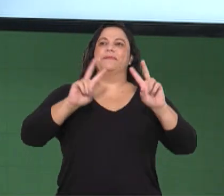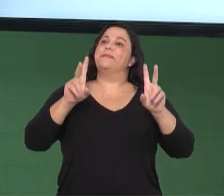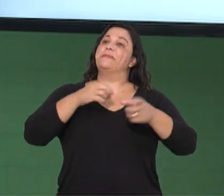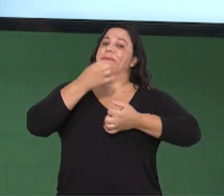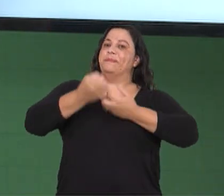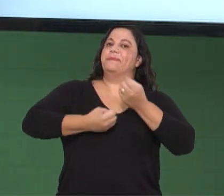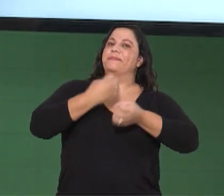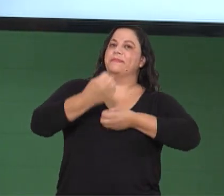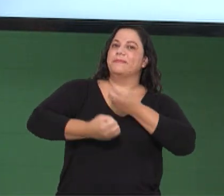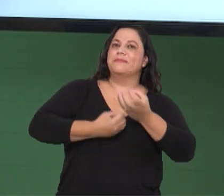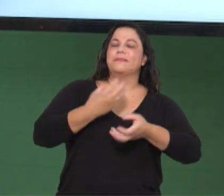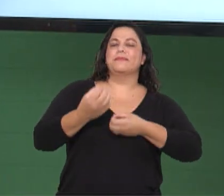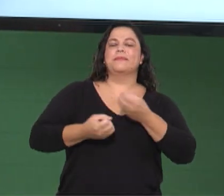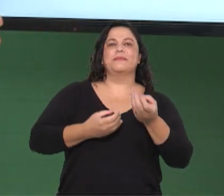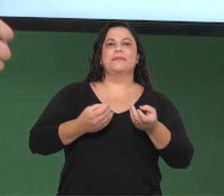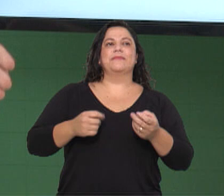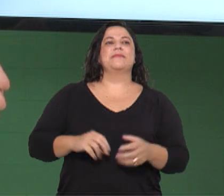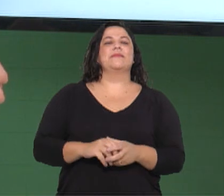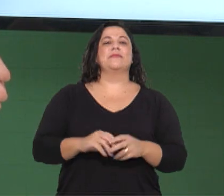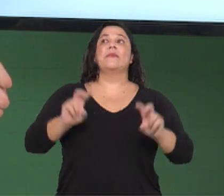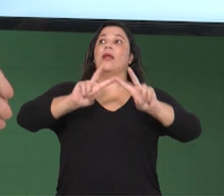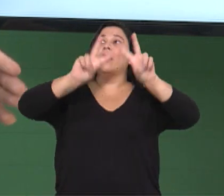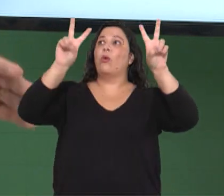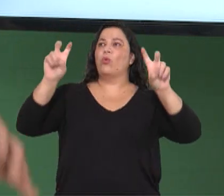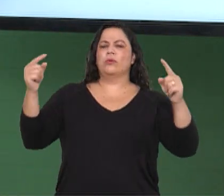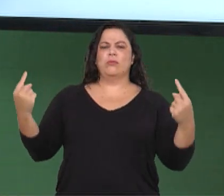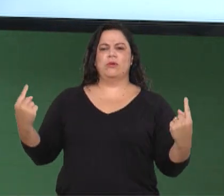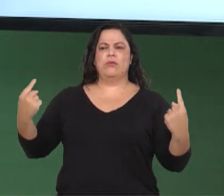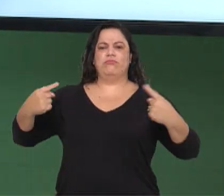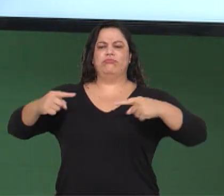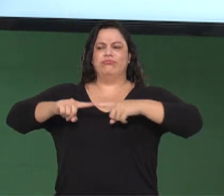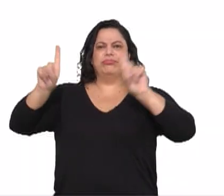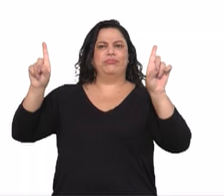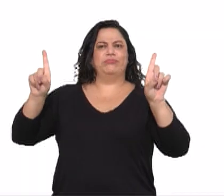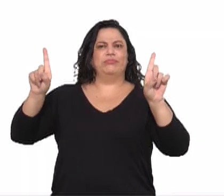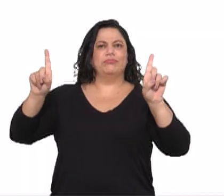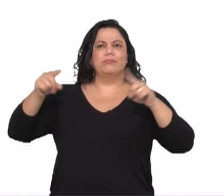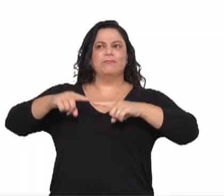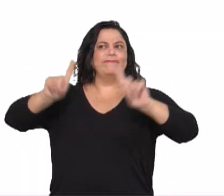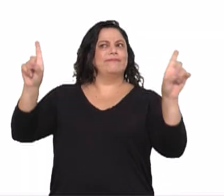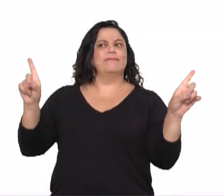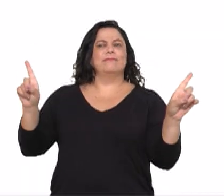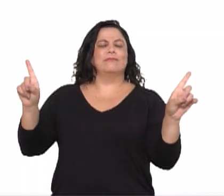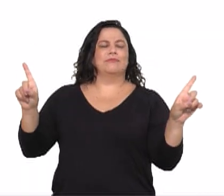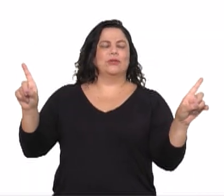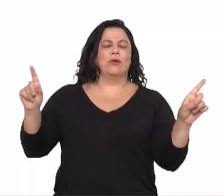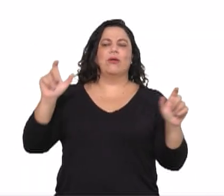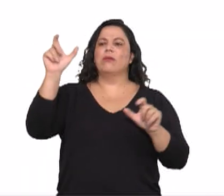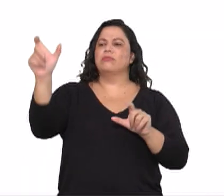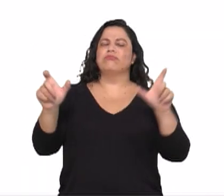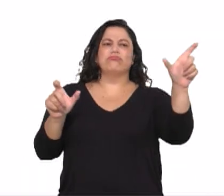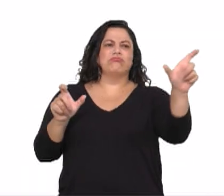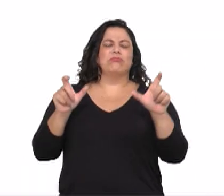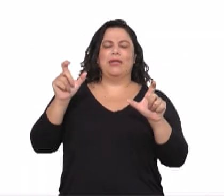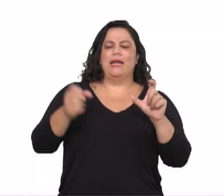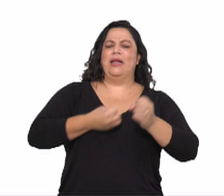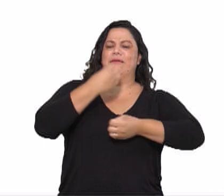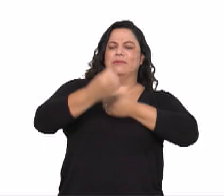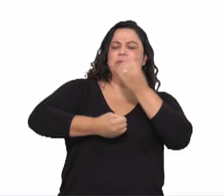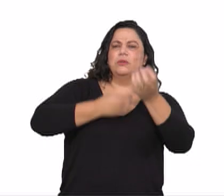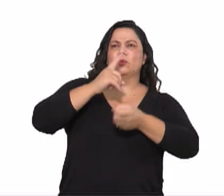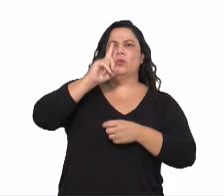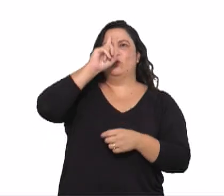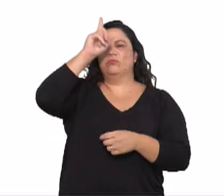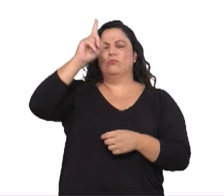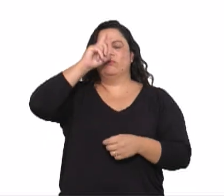poema. Já que o meu tema é contraditório, quais são palavras, expressões ou